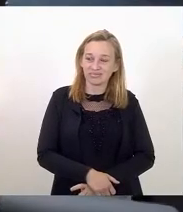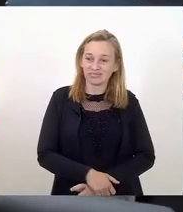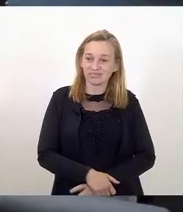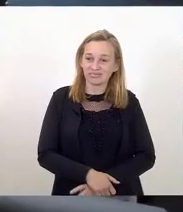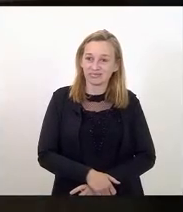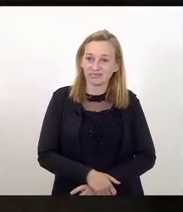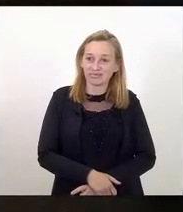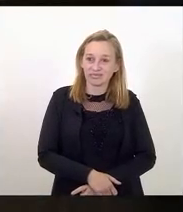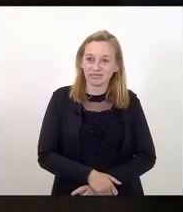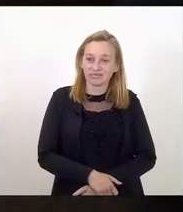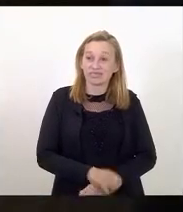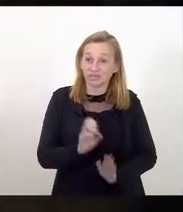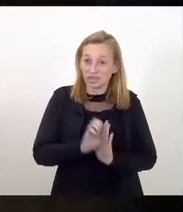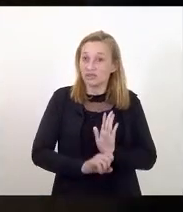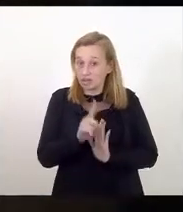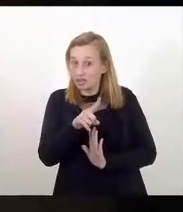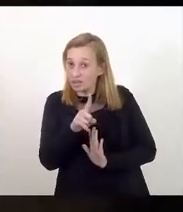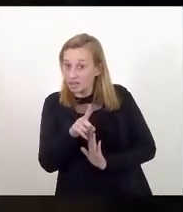Apareceram as emendas, não é, senhor presidente?